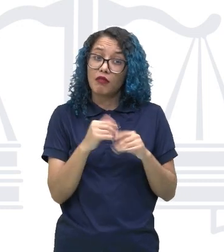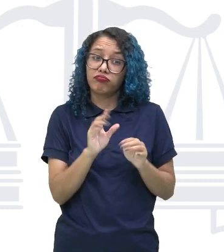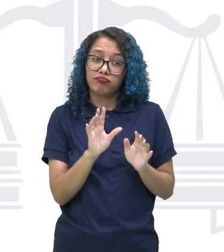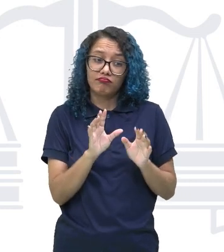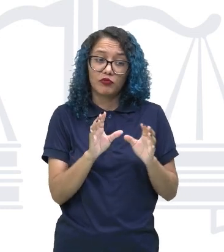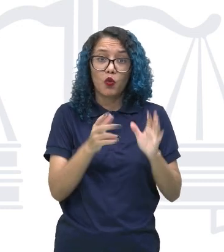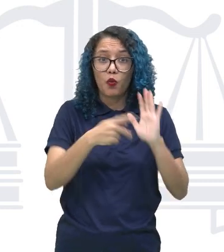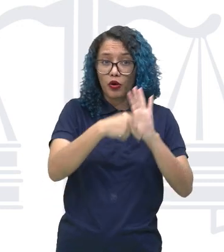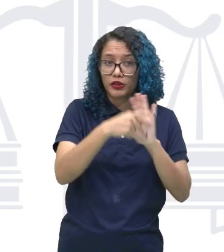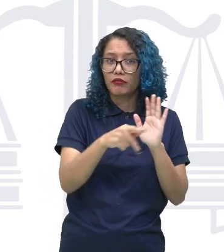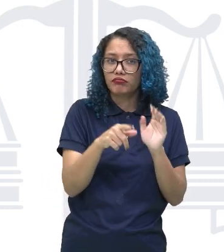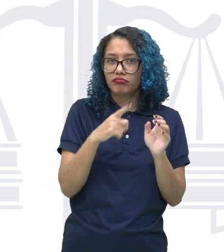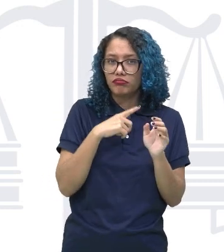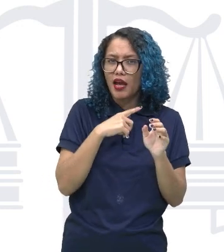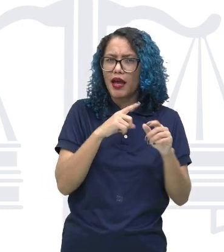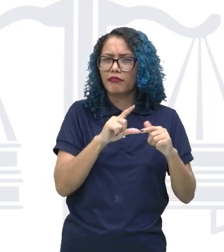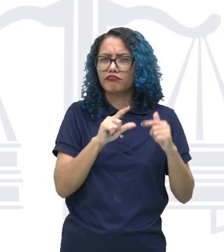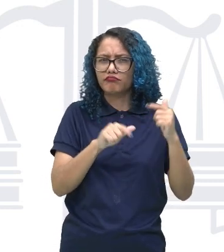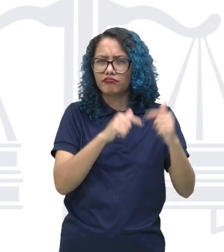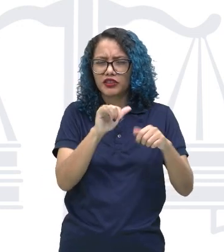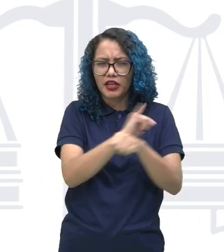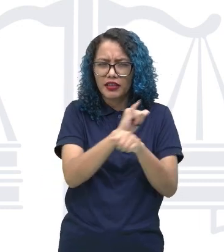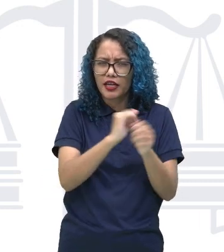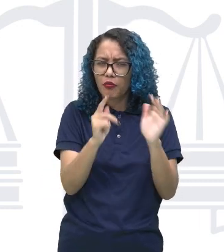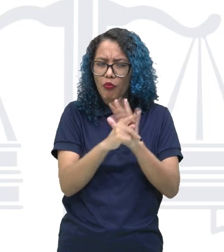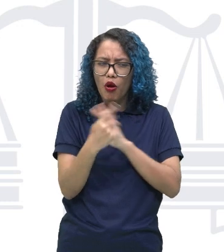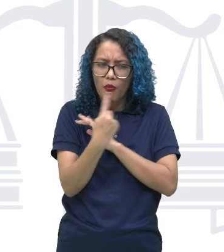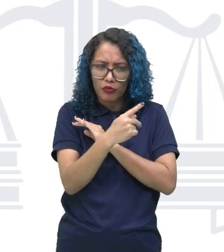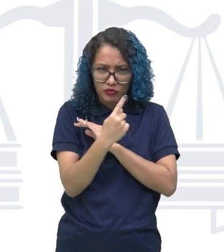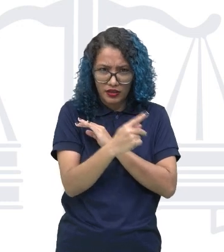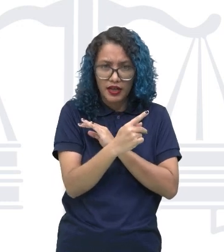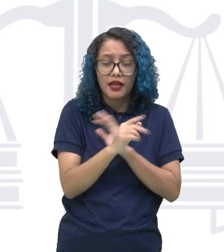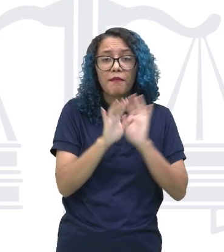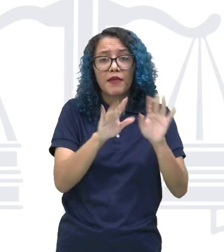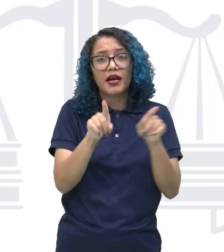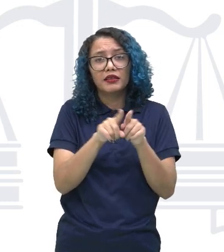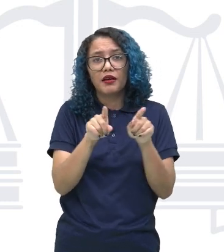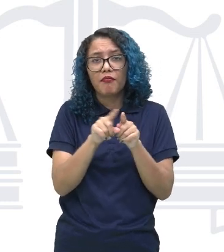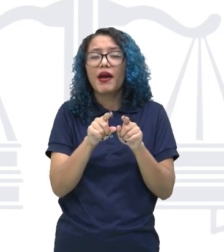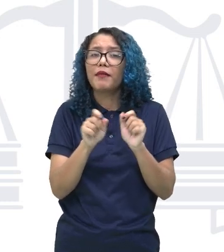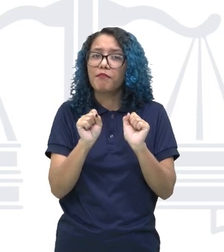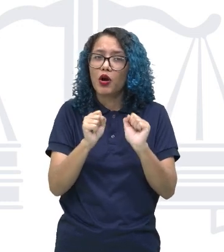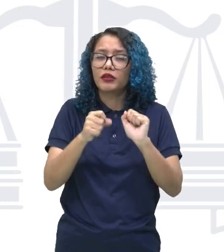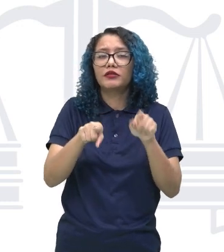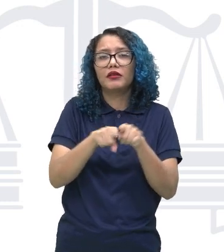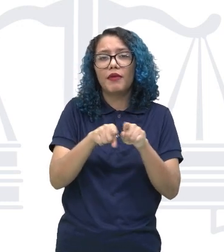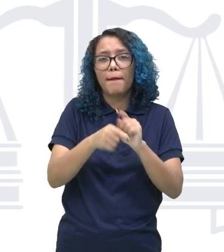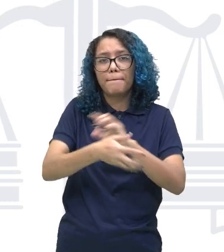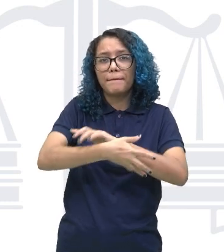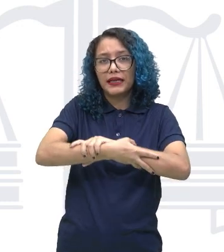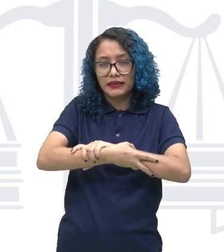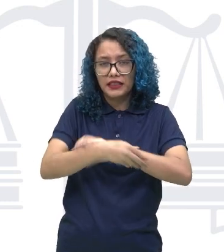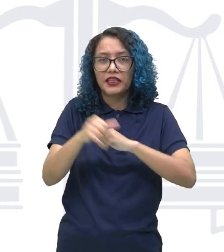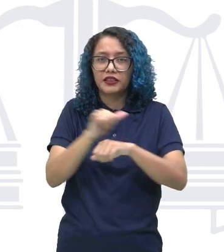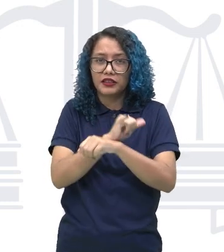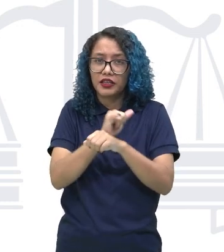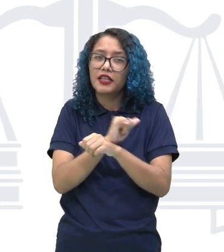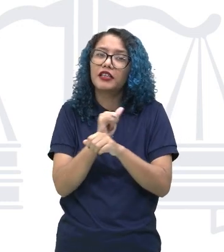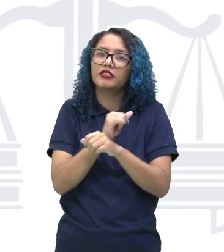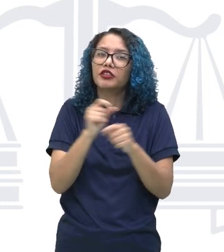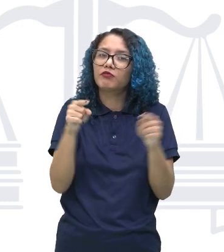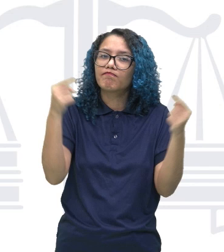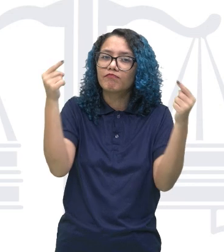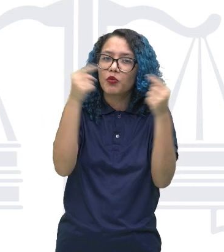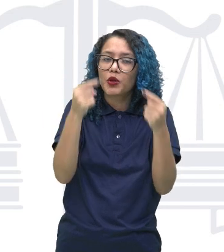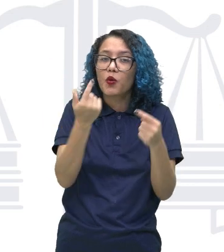próprias, ações direcionadas que se vinculam a ele, e também ele tem estratégias que se articulam a outros